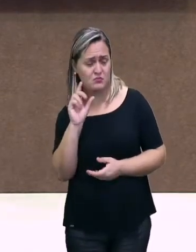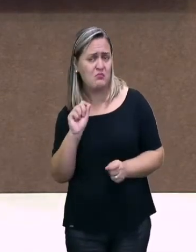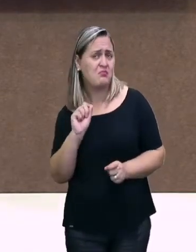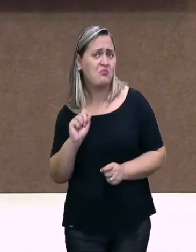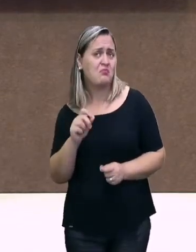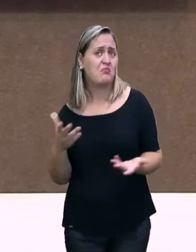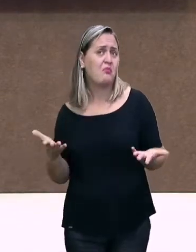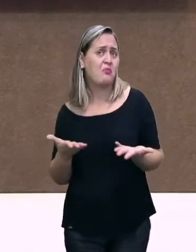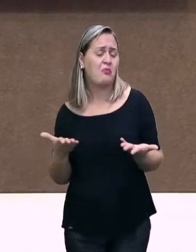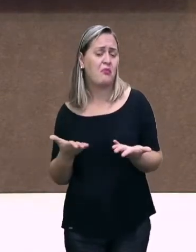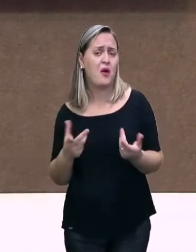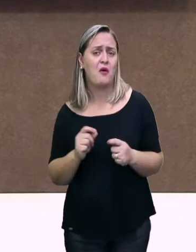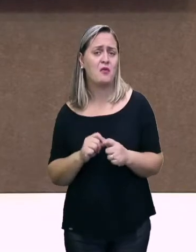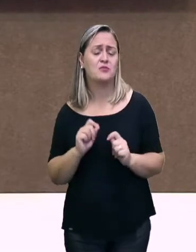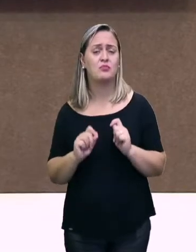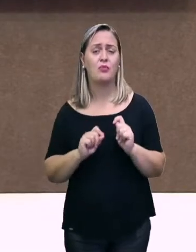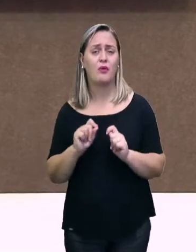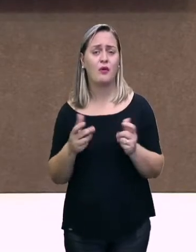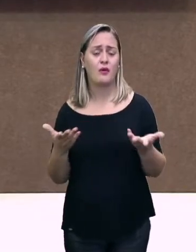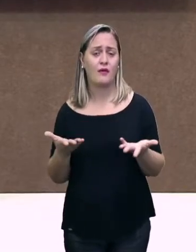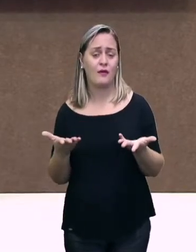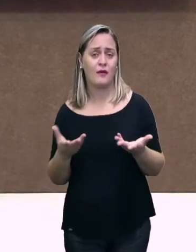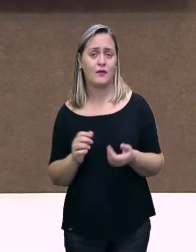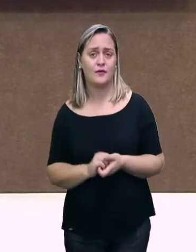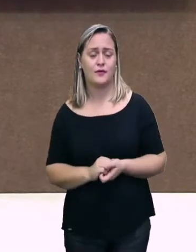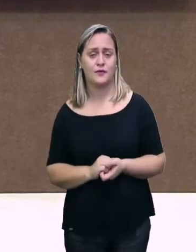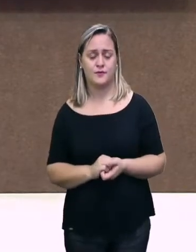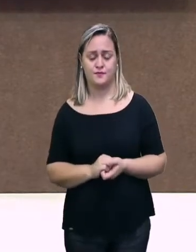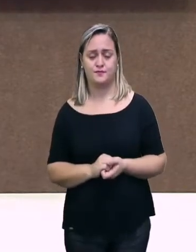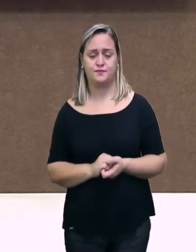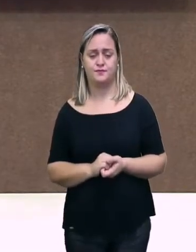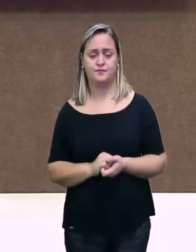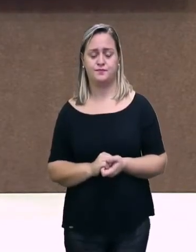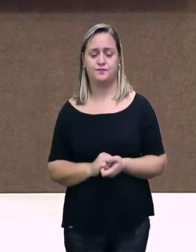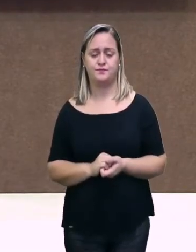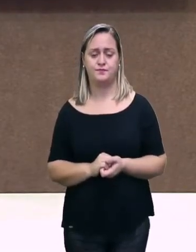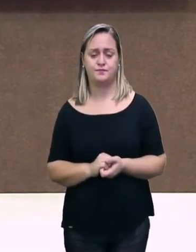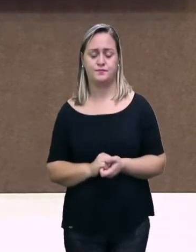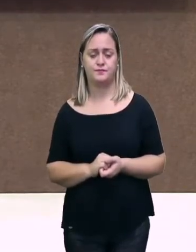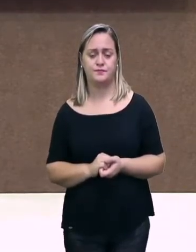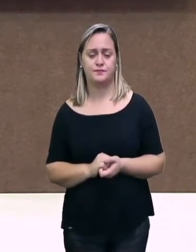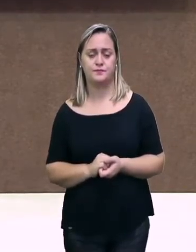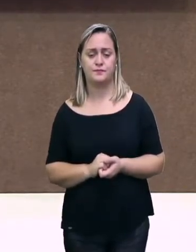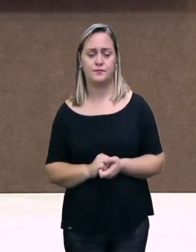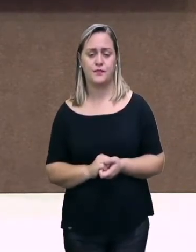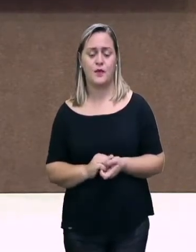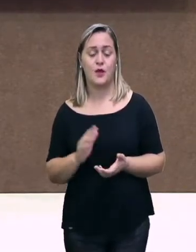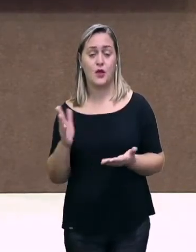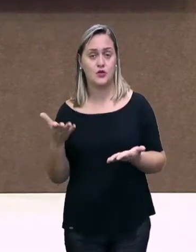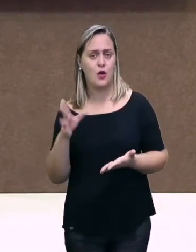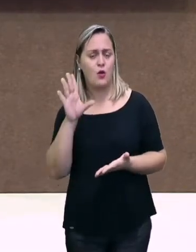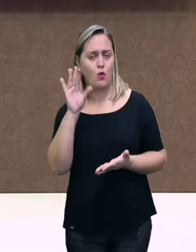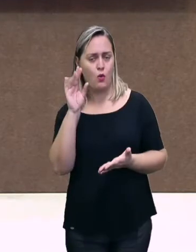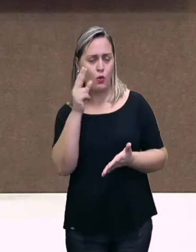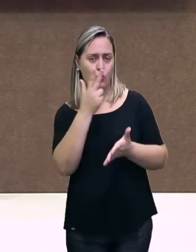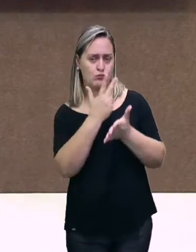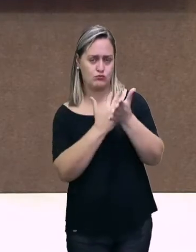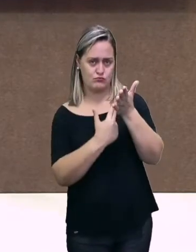agora? Atrás eu vou marcar aonde, qual vai ser o